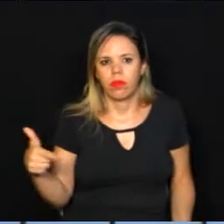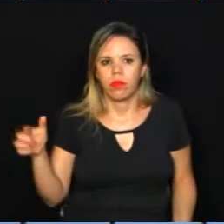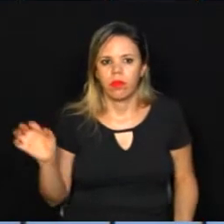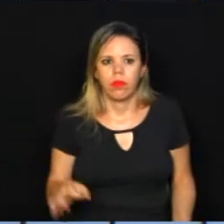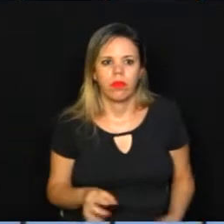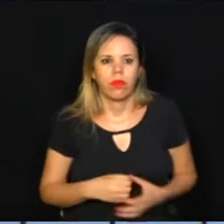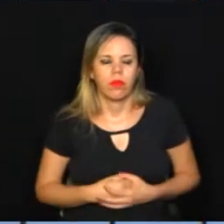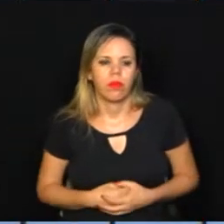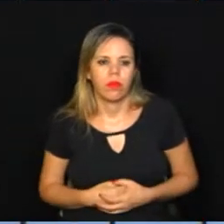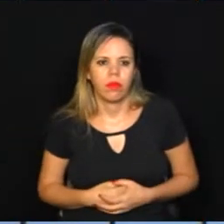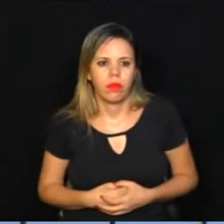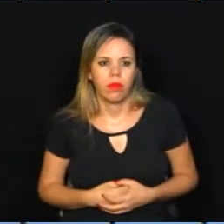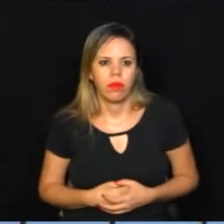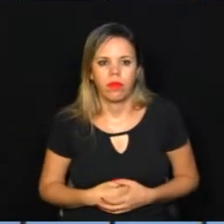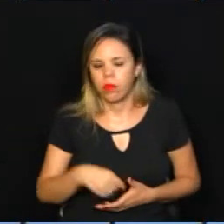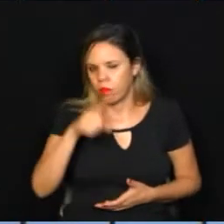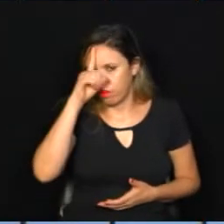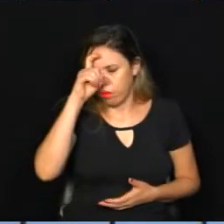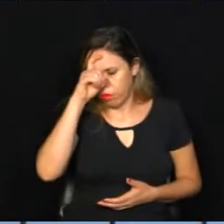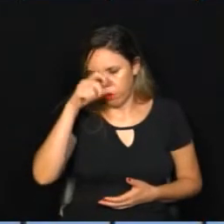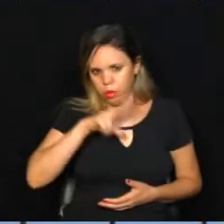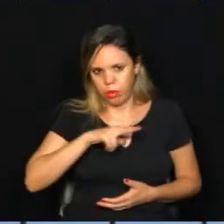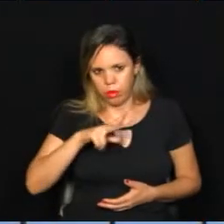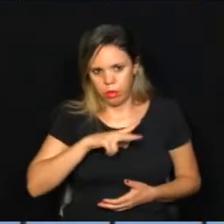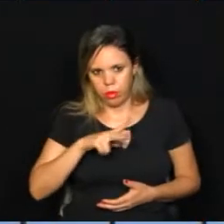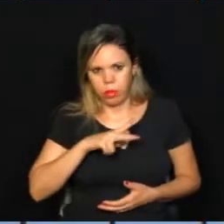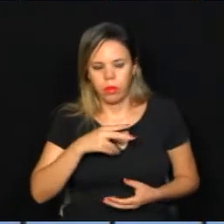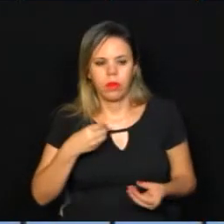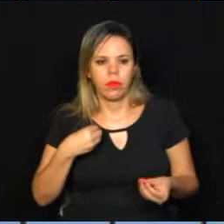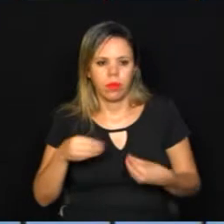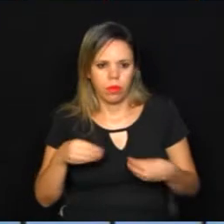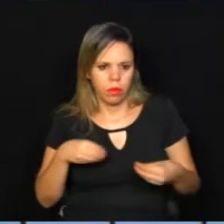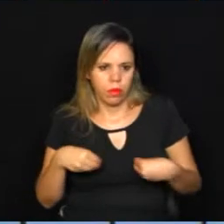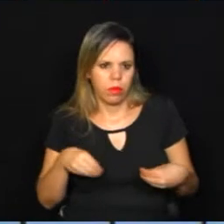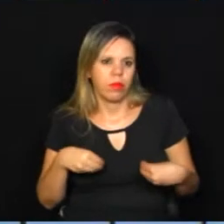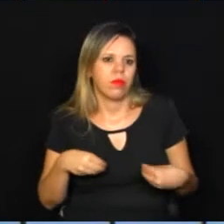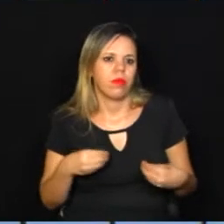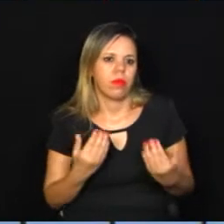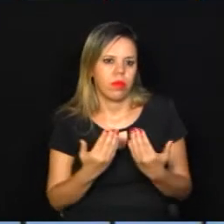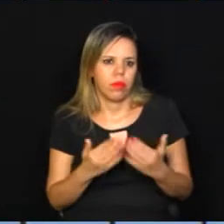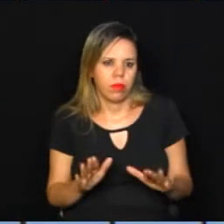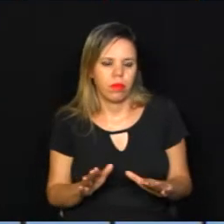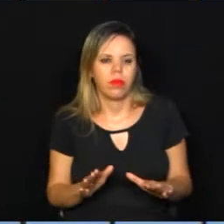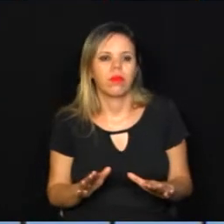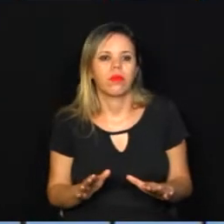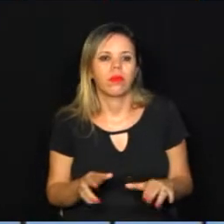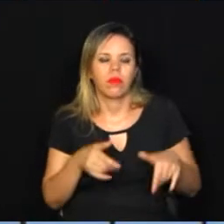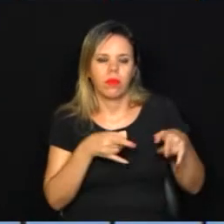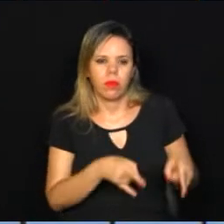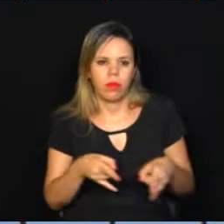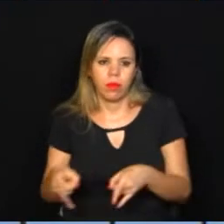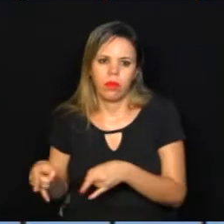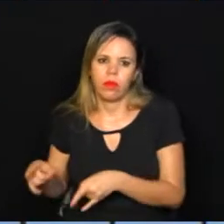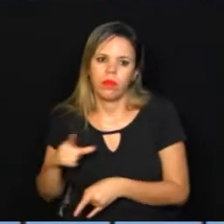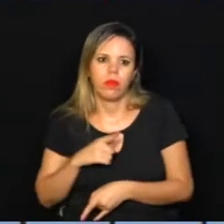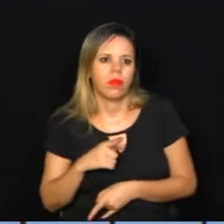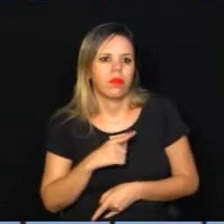94,12%. E na rede particular, que tem essa flexibilidade de abrir um pouco mais de leitos, é que a gente